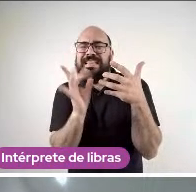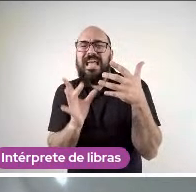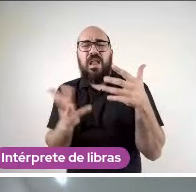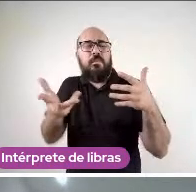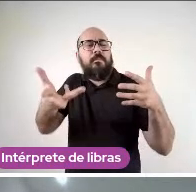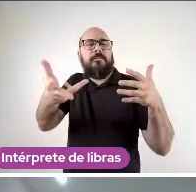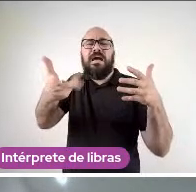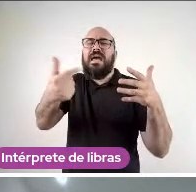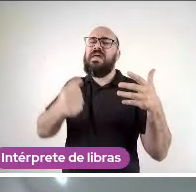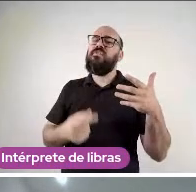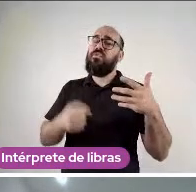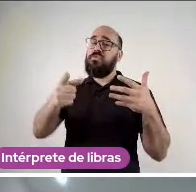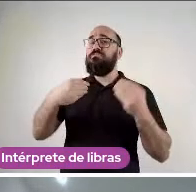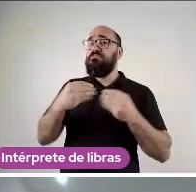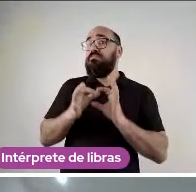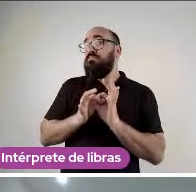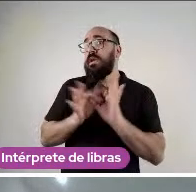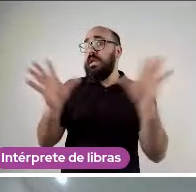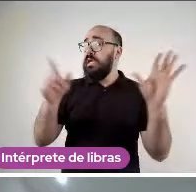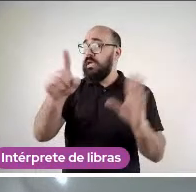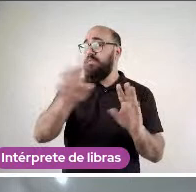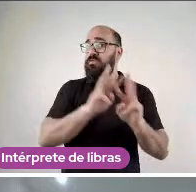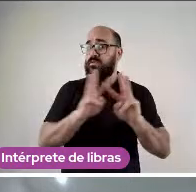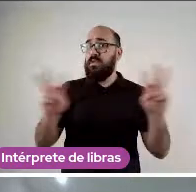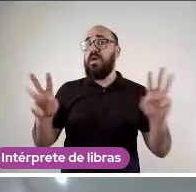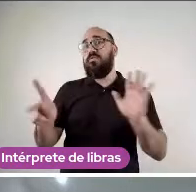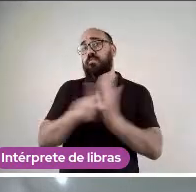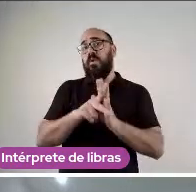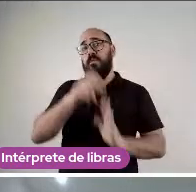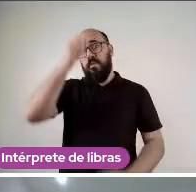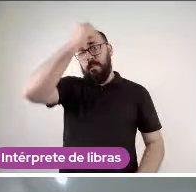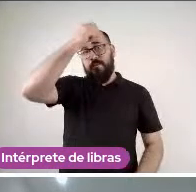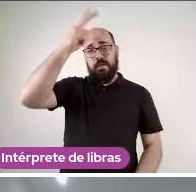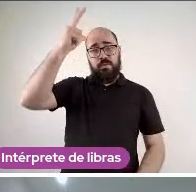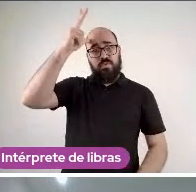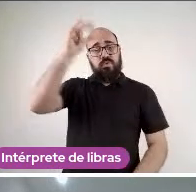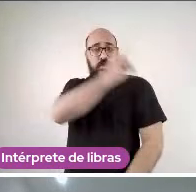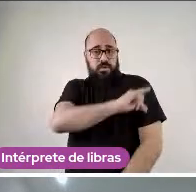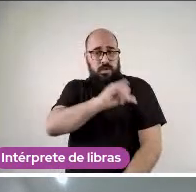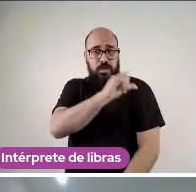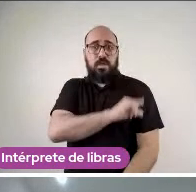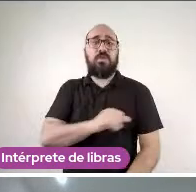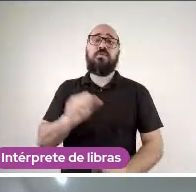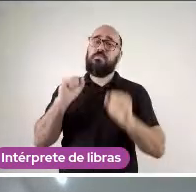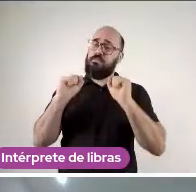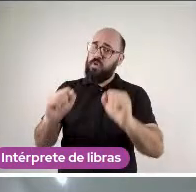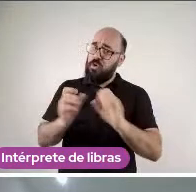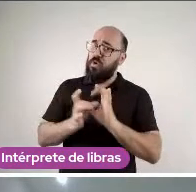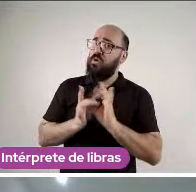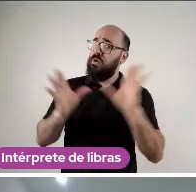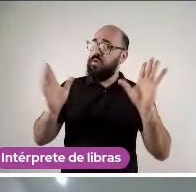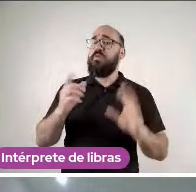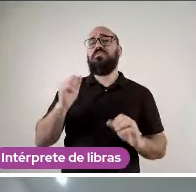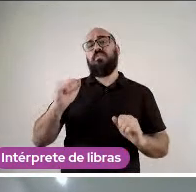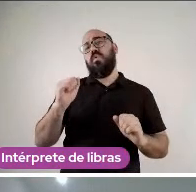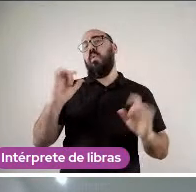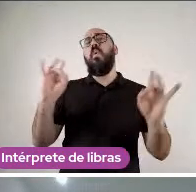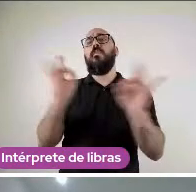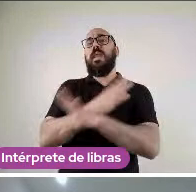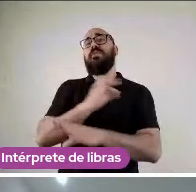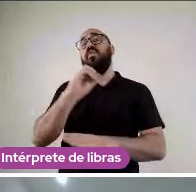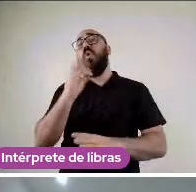completo. Ele está disponível no site da prefeitura para fazer o download, seja ele completo ou por capítulos. E no caso